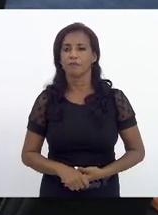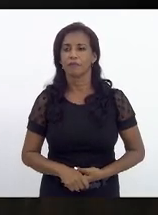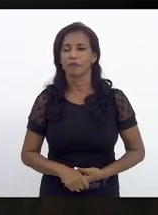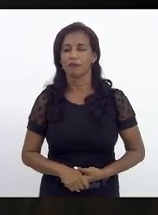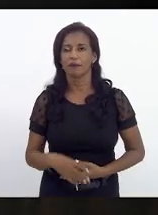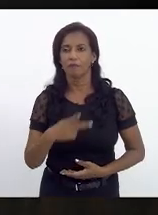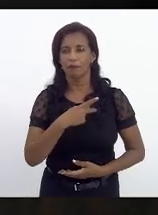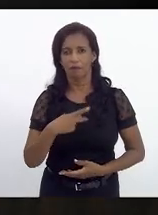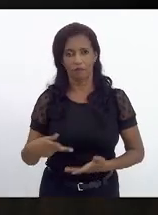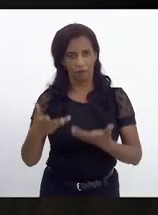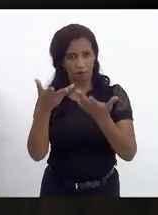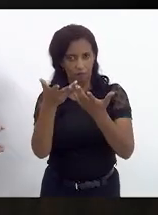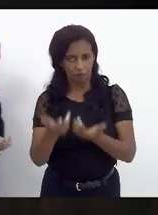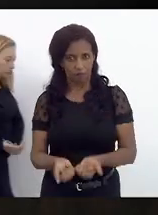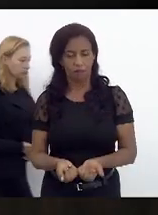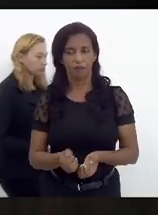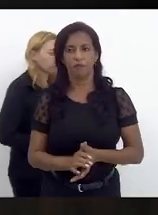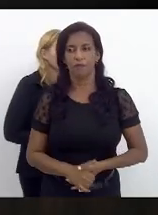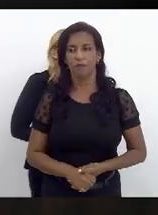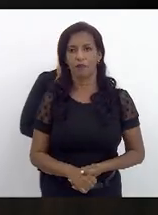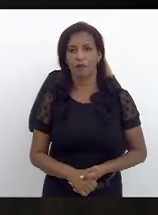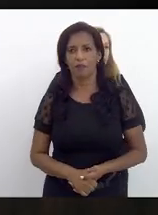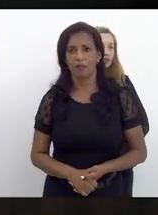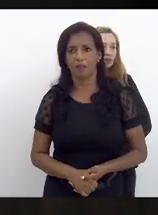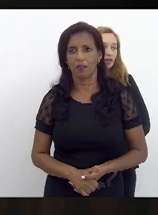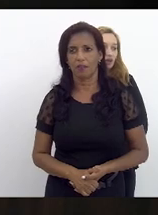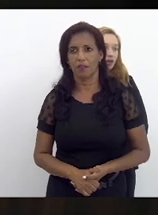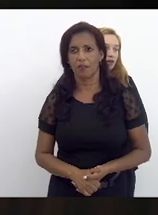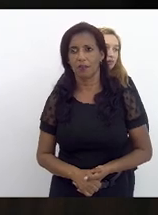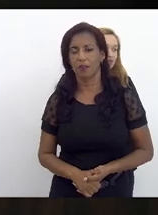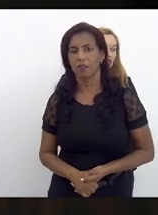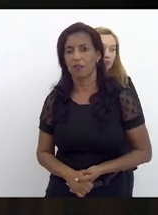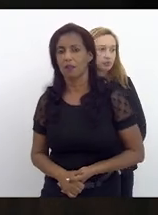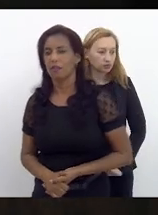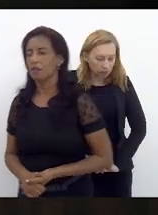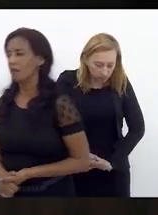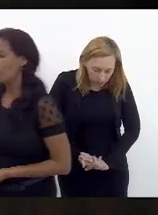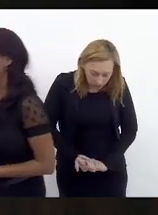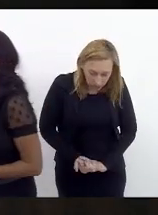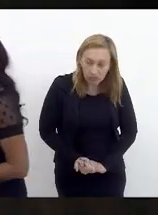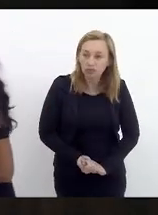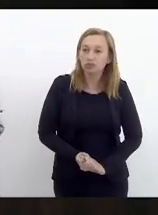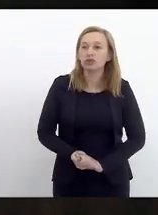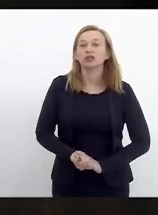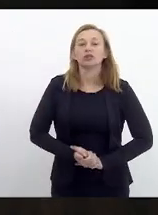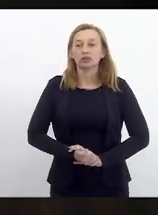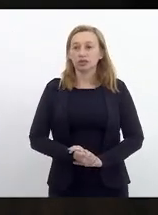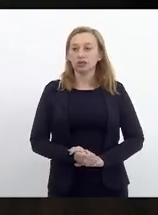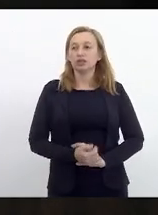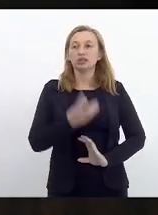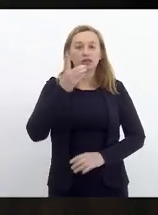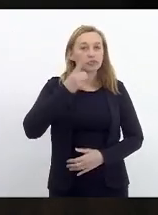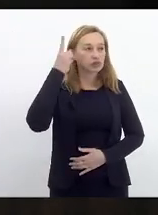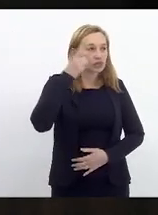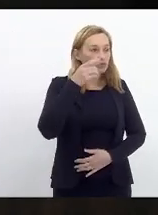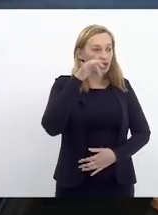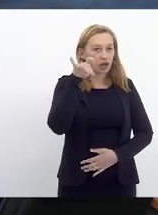A presidência defere o pedido de Vossa Excelência. Pela Comissão de Segurança Pública e Assunto de Polícia, deputado Carlos